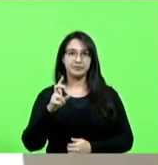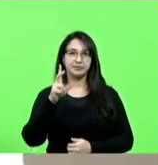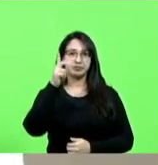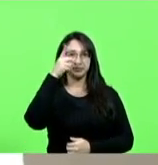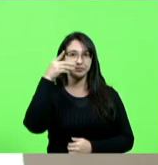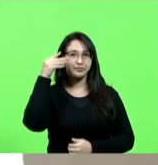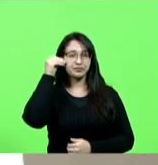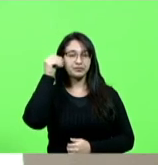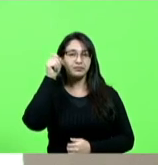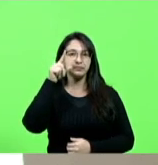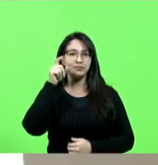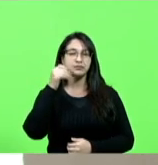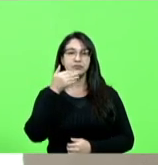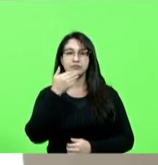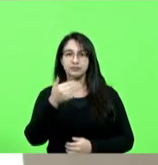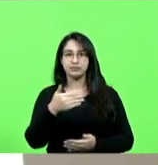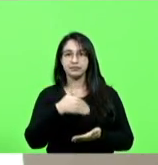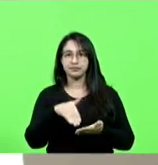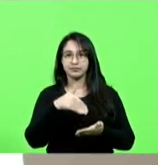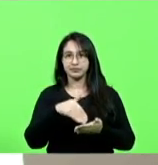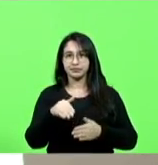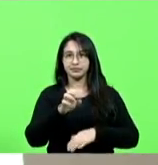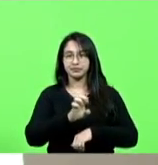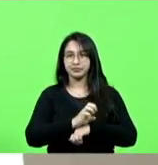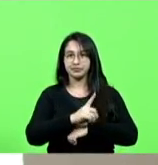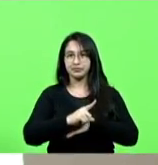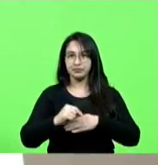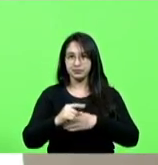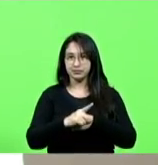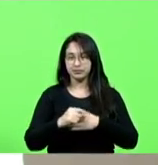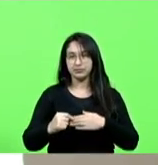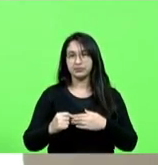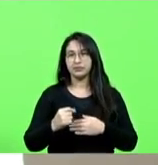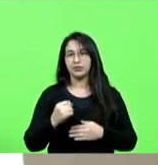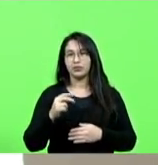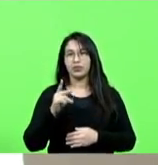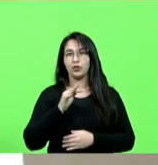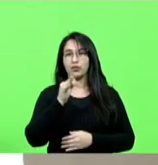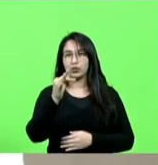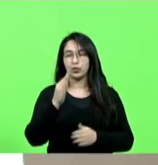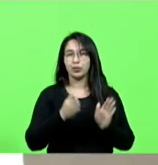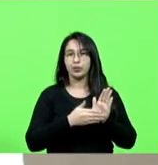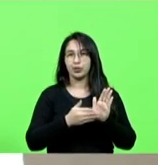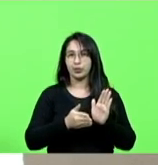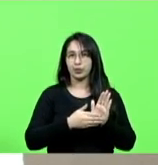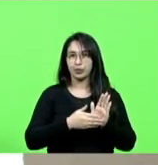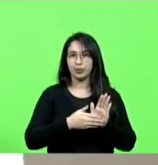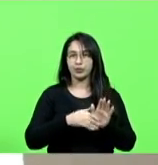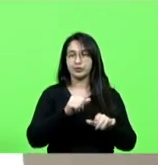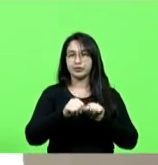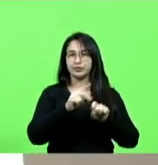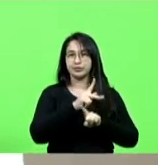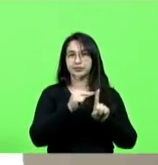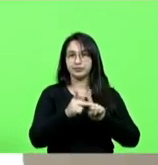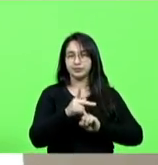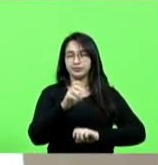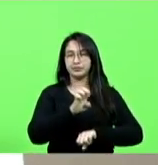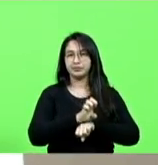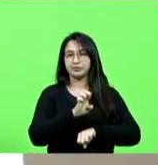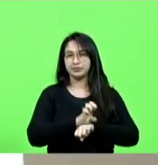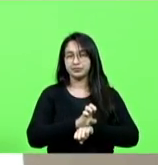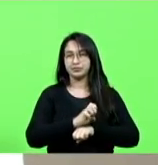Carminati solicitando ao secretário de Estado da Casa Civil informações acerca da futura proposta de reforma da Previdência Estadual. Em discussão.